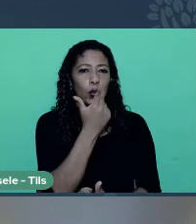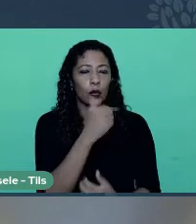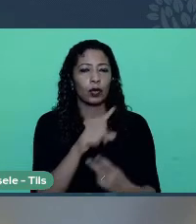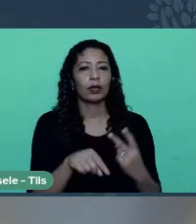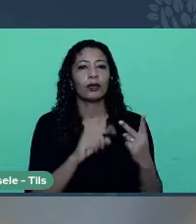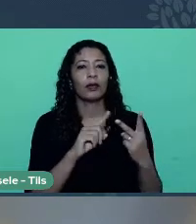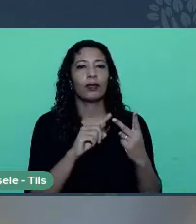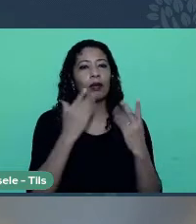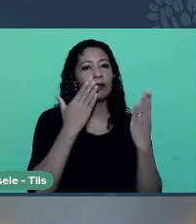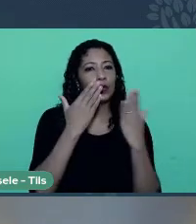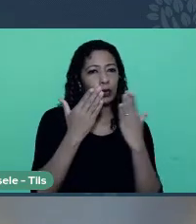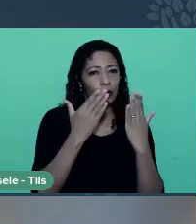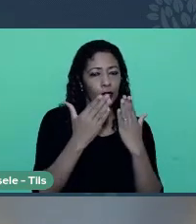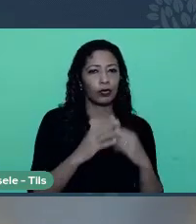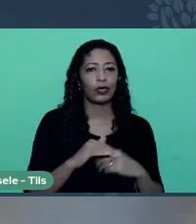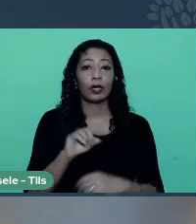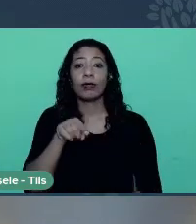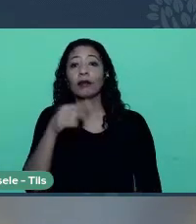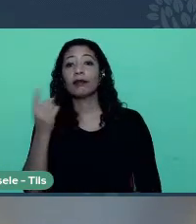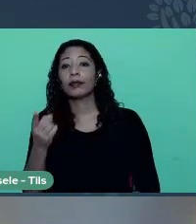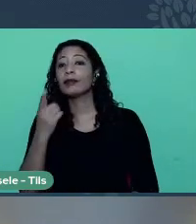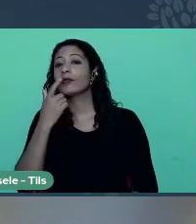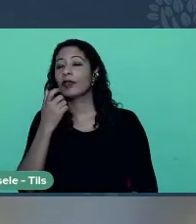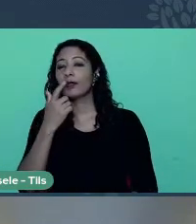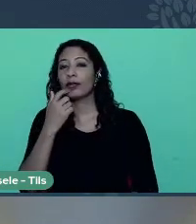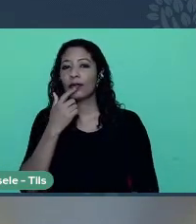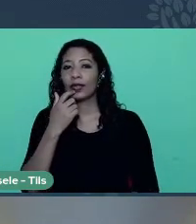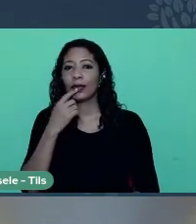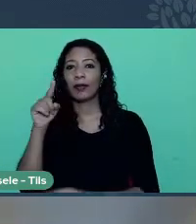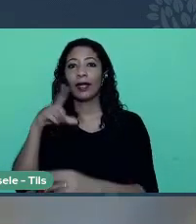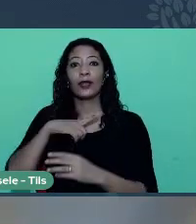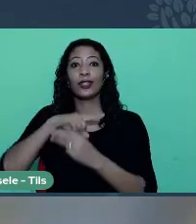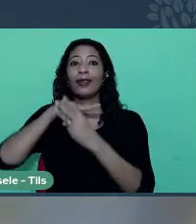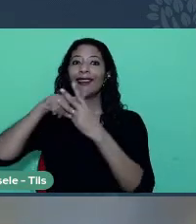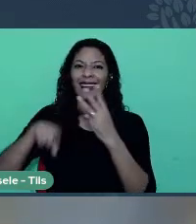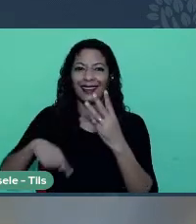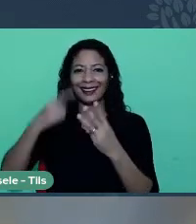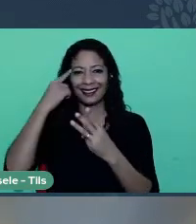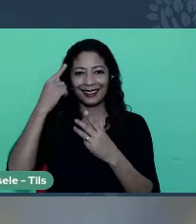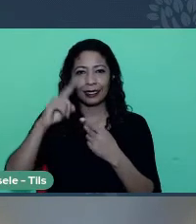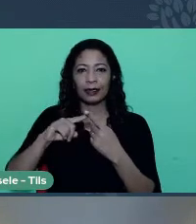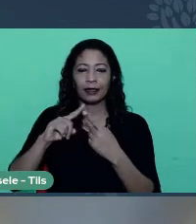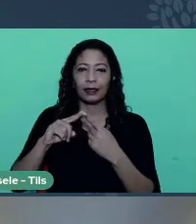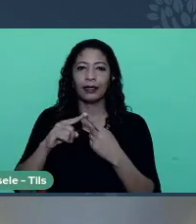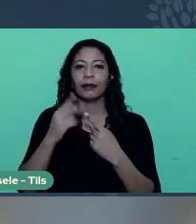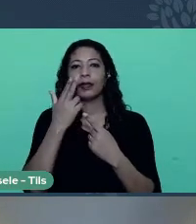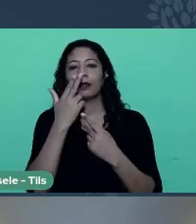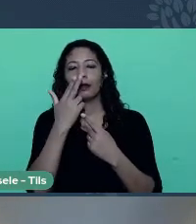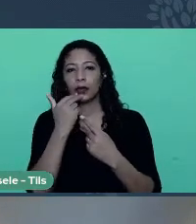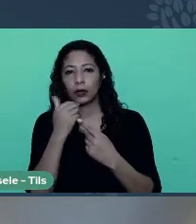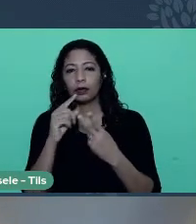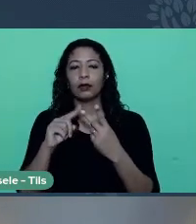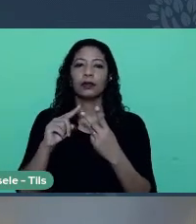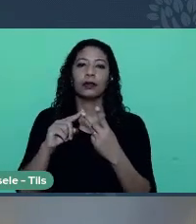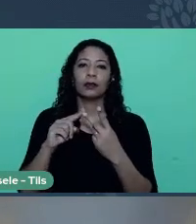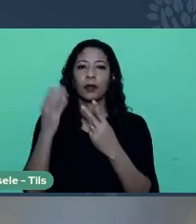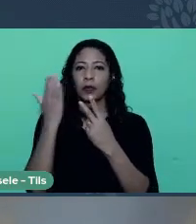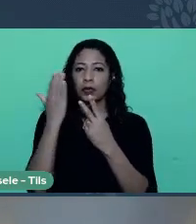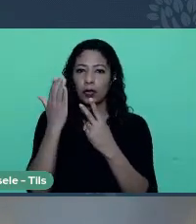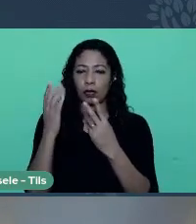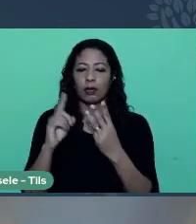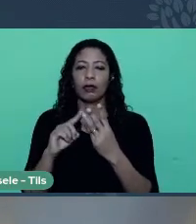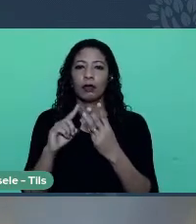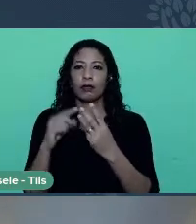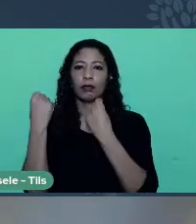a psicologia, e aqui quando a pessoa teve o suporte, os 2 suportes mais exercício, as pessoas